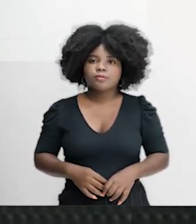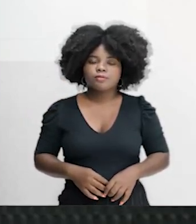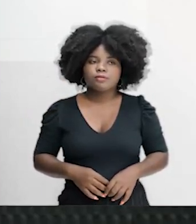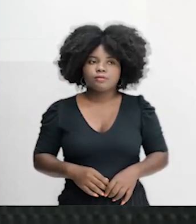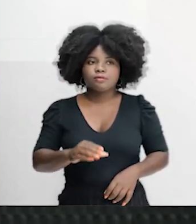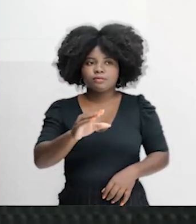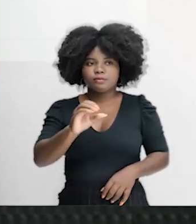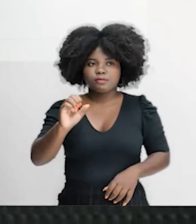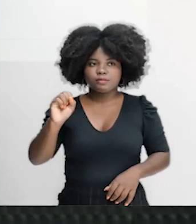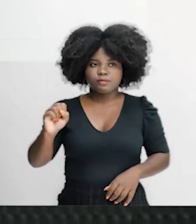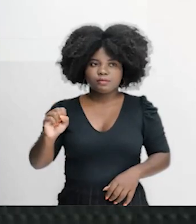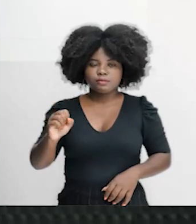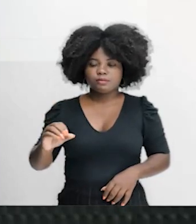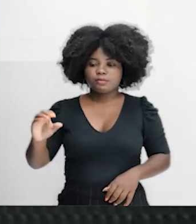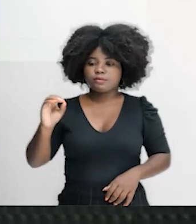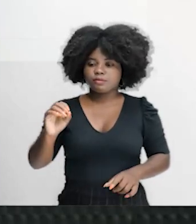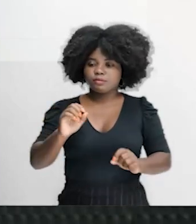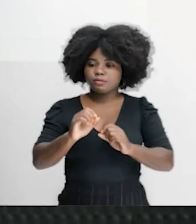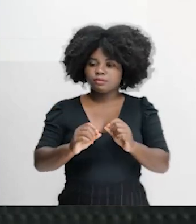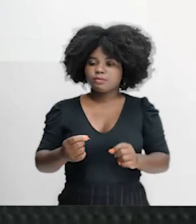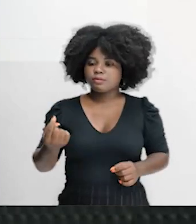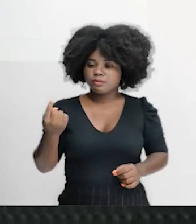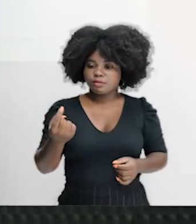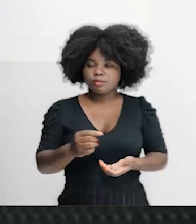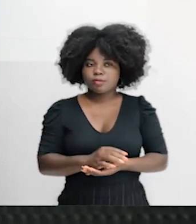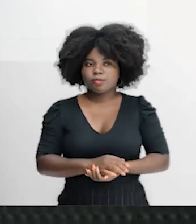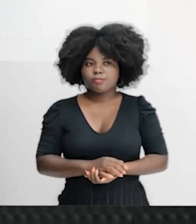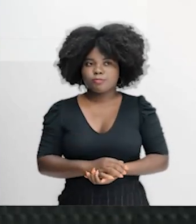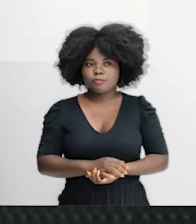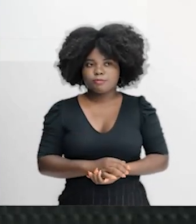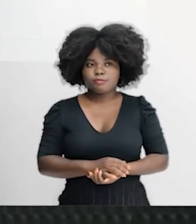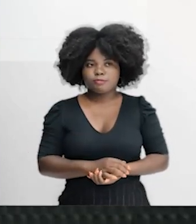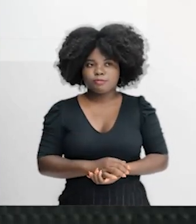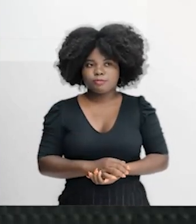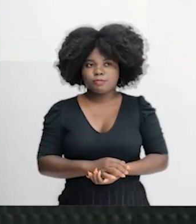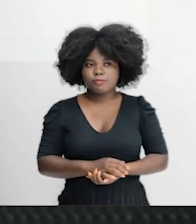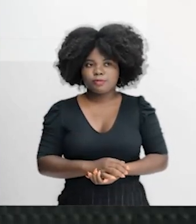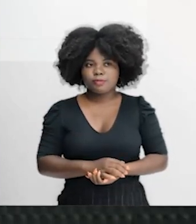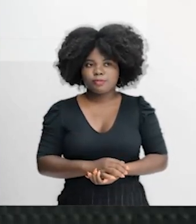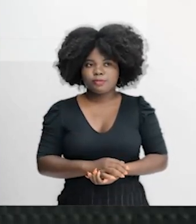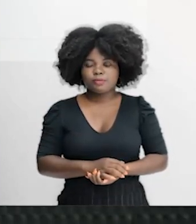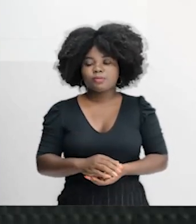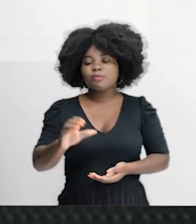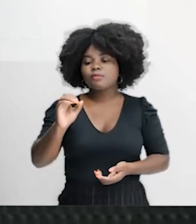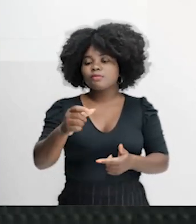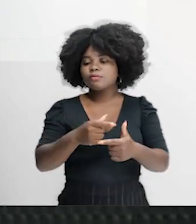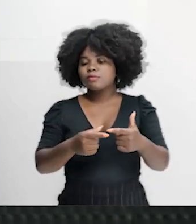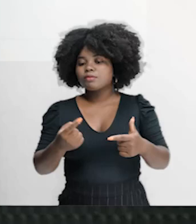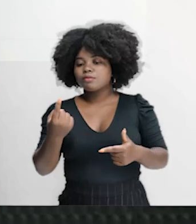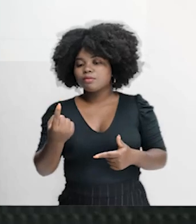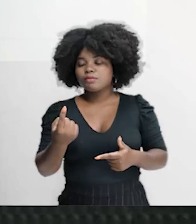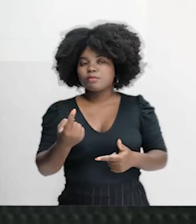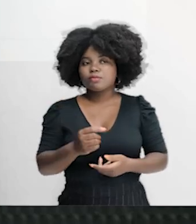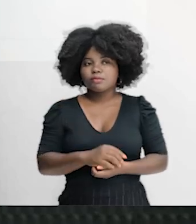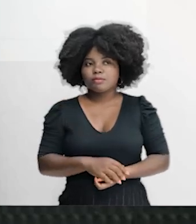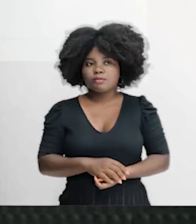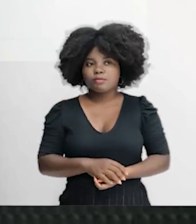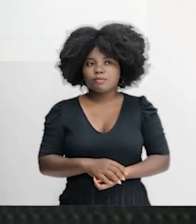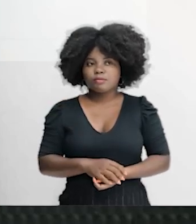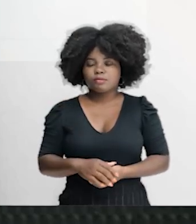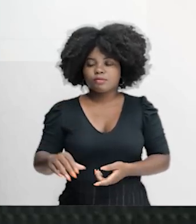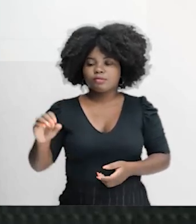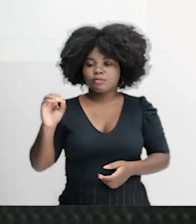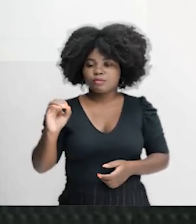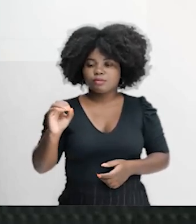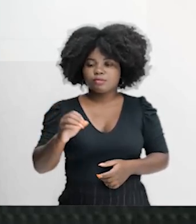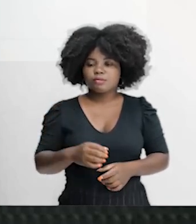E o cosseno de zero? O cosseno de zero é 1. Então, quanto é zero dividido por 1? Zero dividido por 1 é